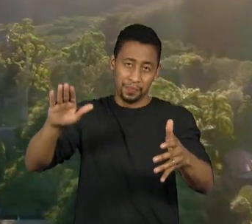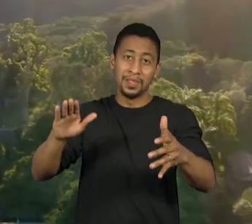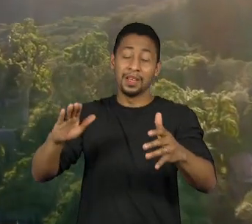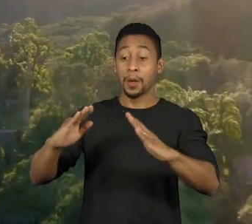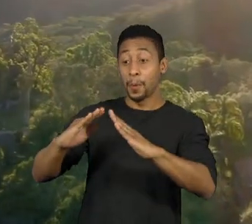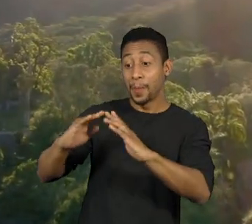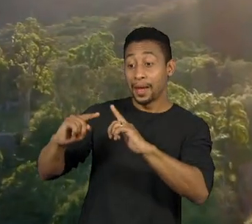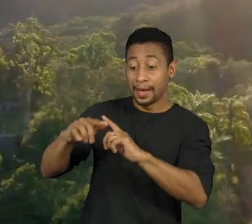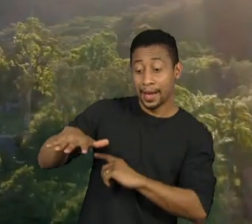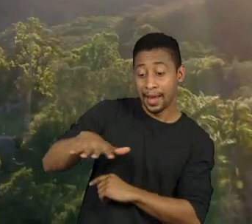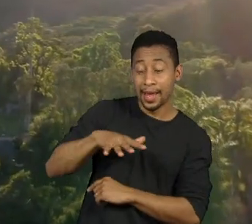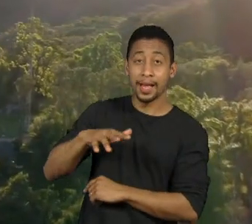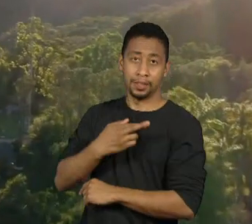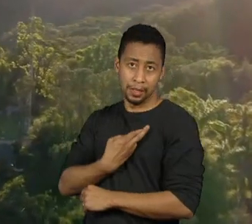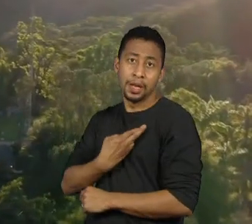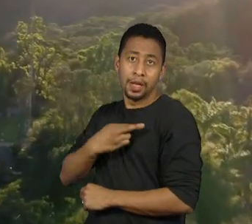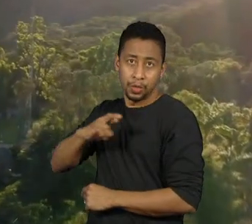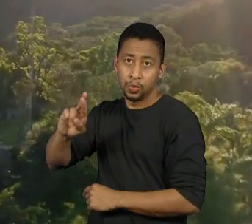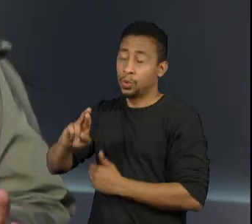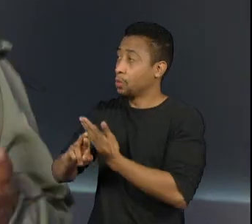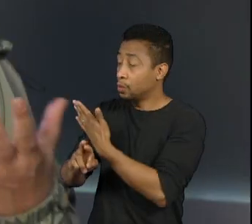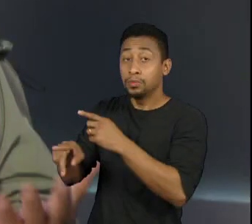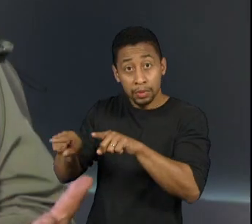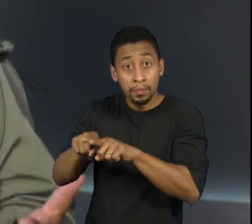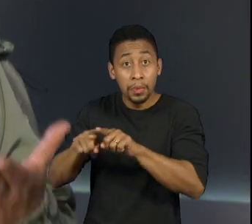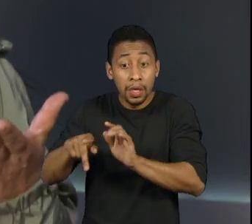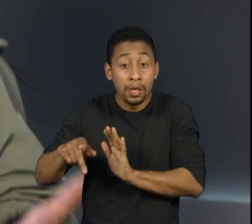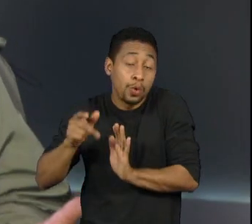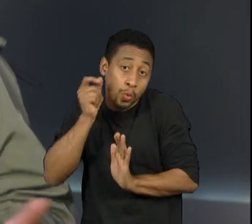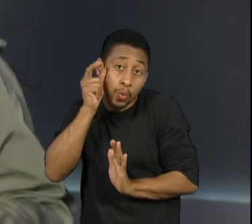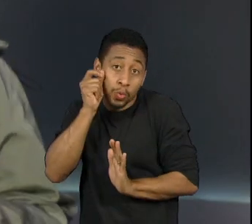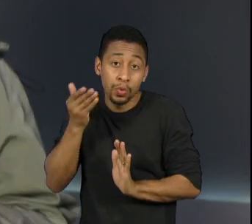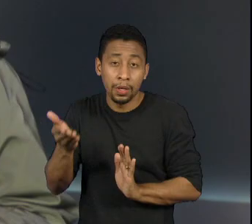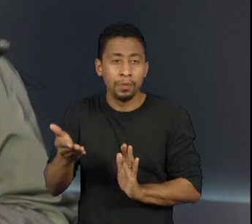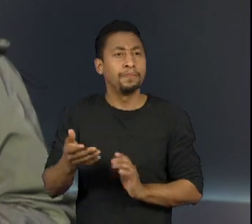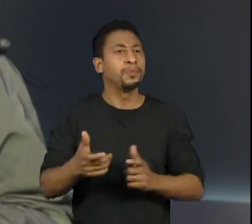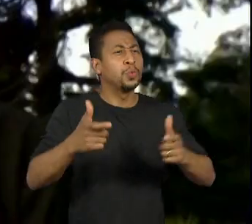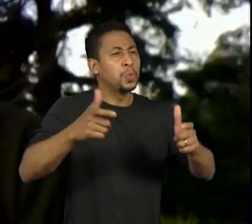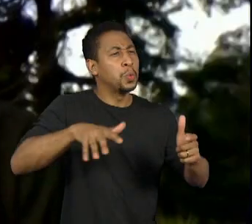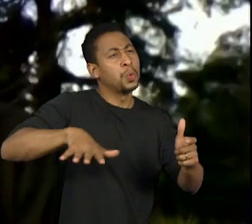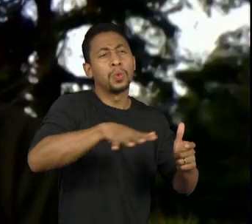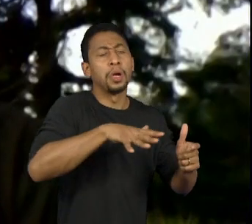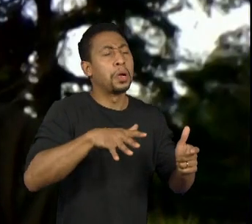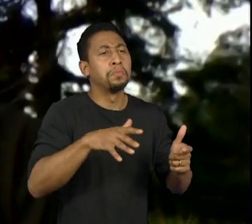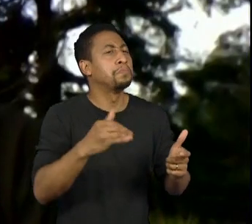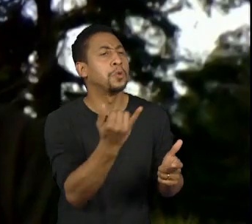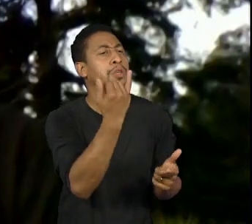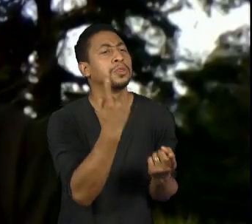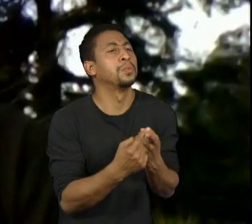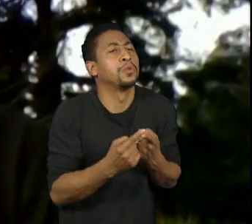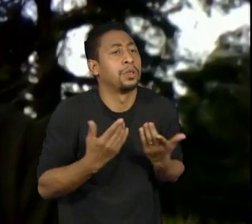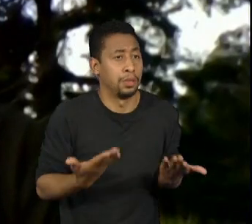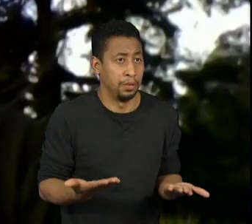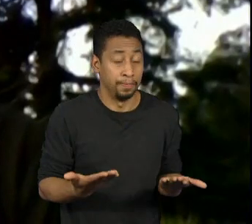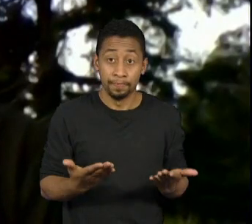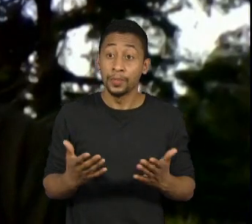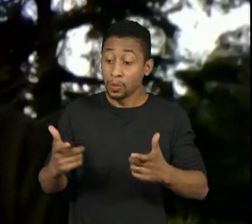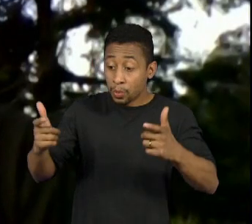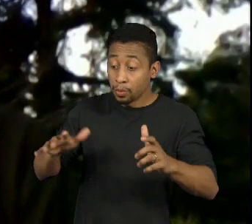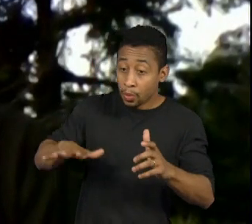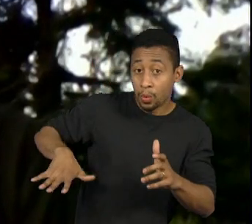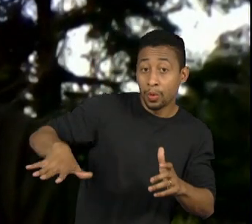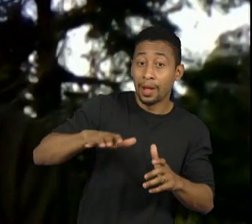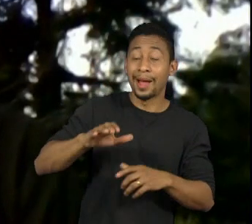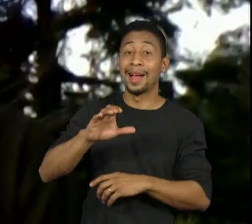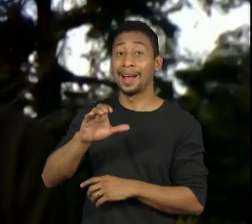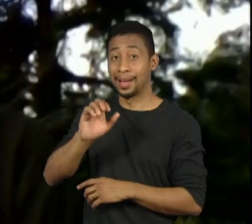tem um complexo religioso e cultural. Qual é a importância histórica desse lugar? O Caraça ele foi o maior centro educacional, um dos